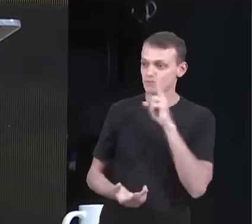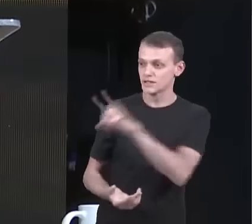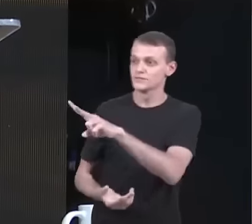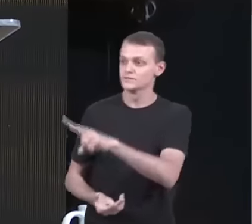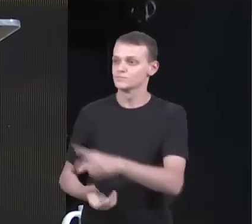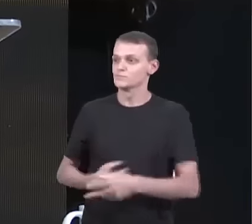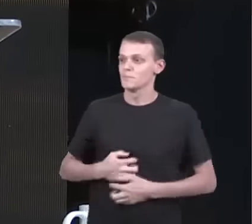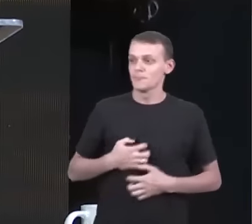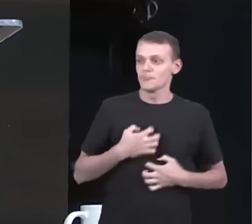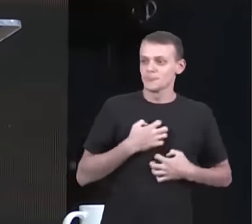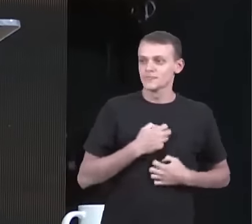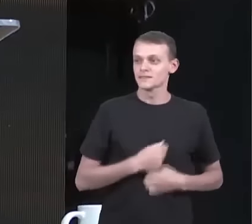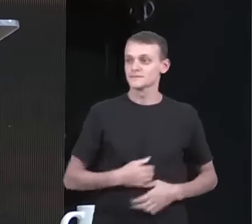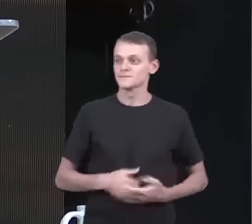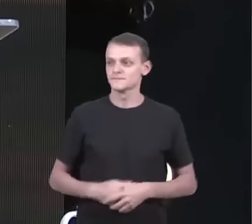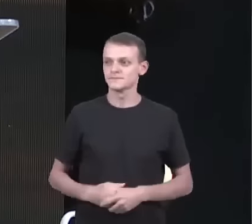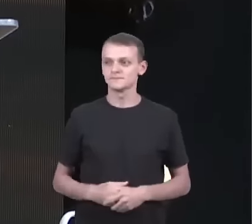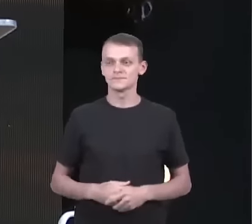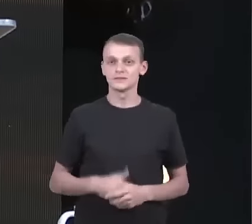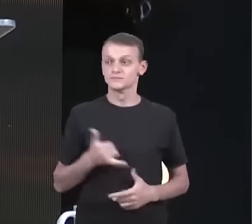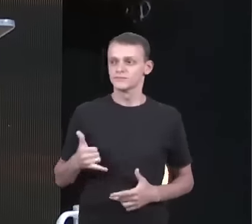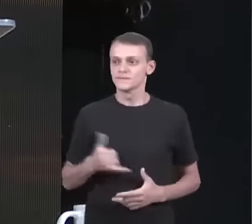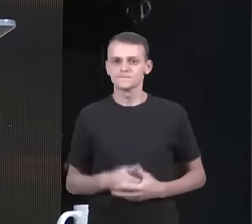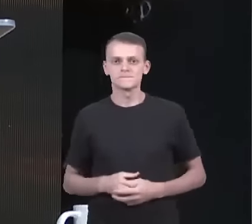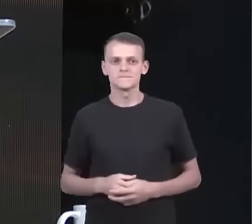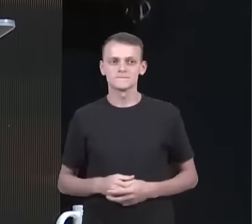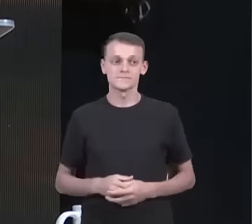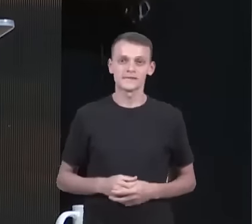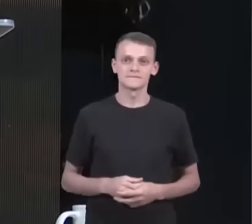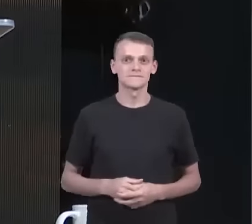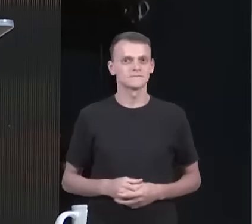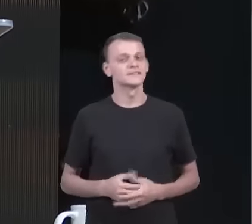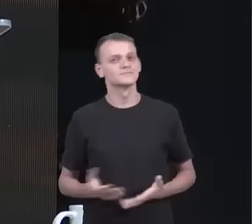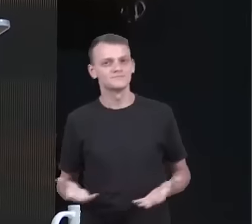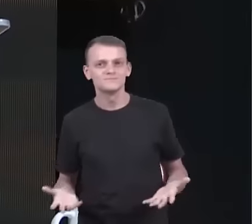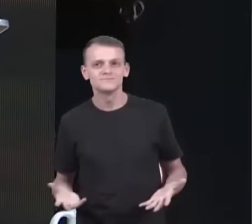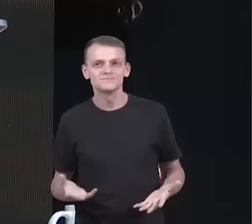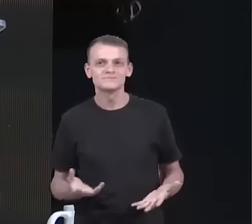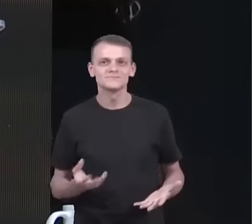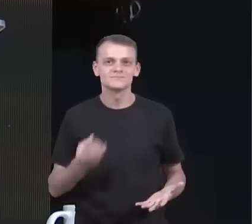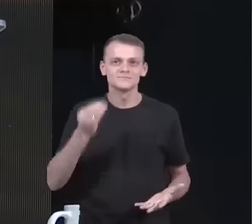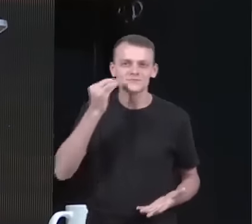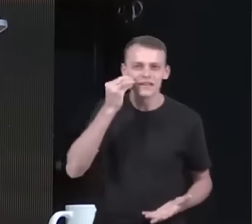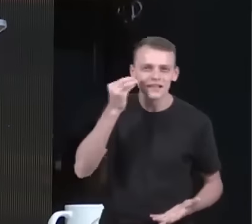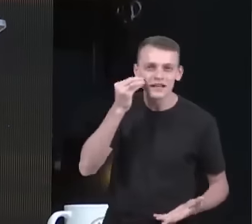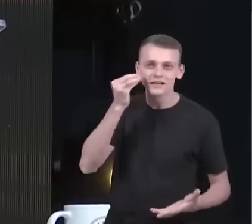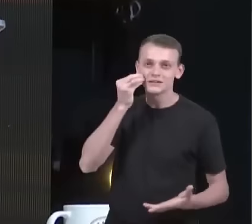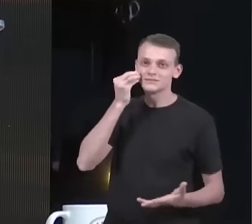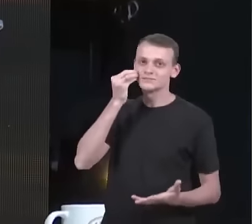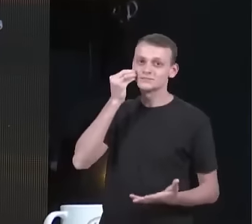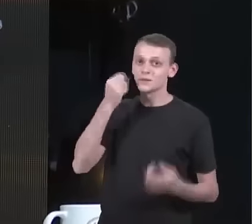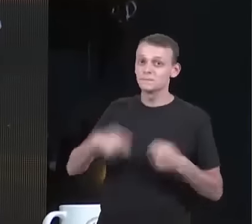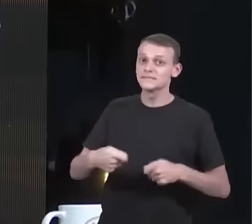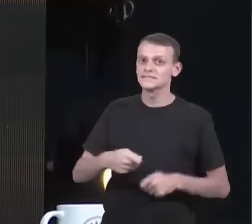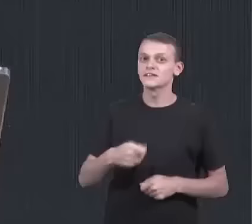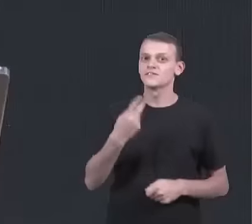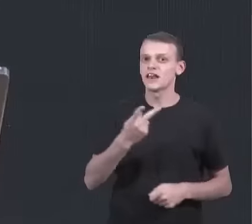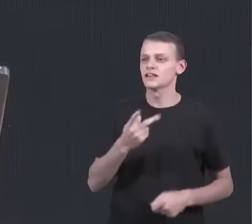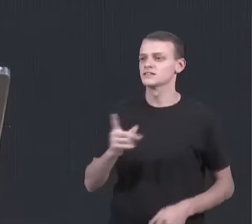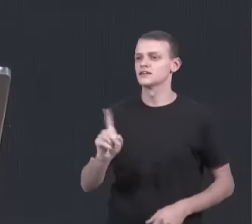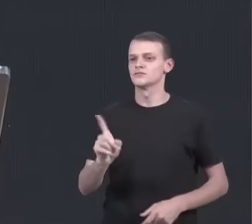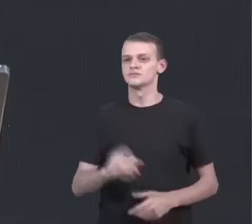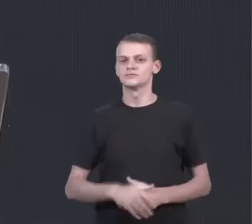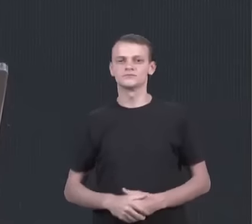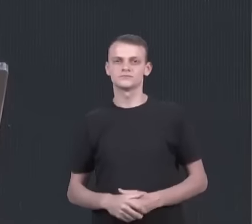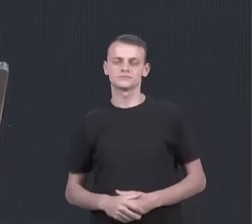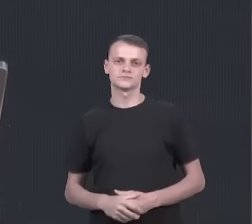também acontece com a pornografia. No momento da tentação e do assédio, você diz não. Diga um não assim